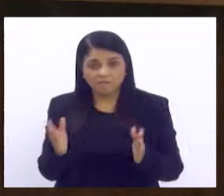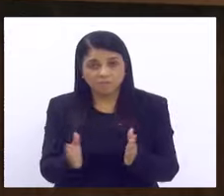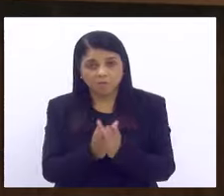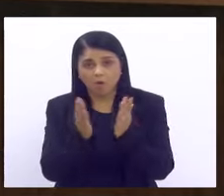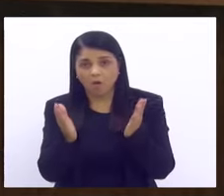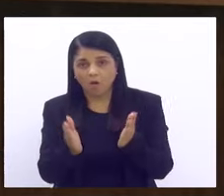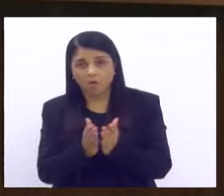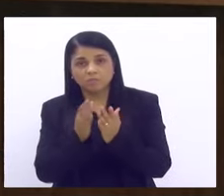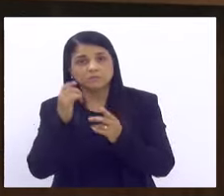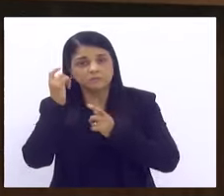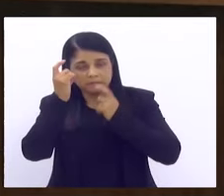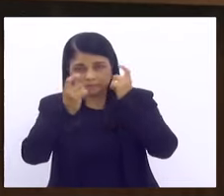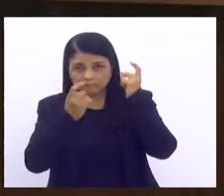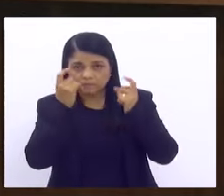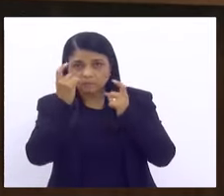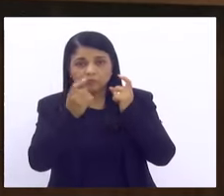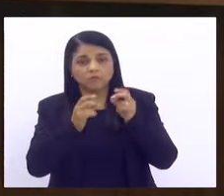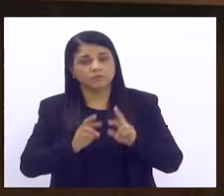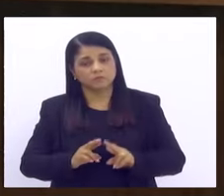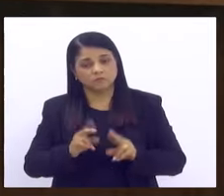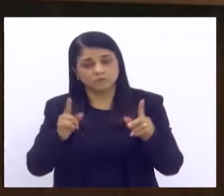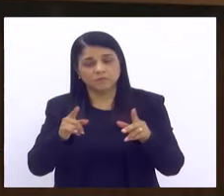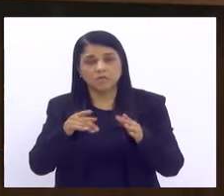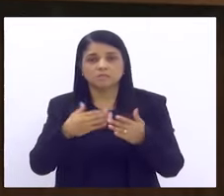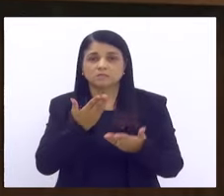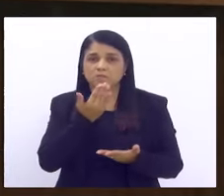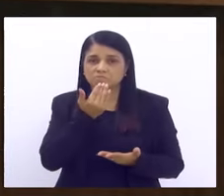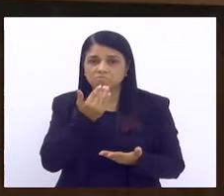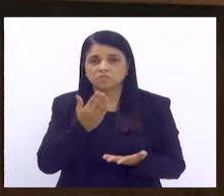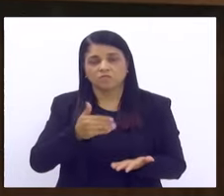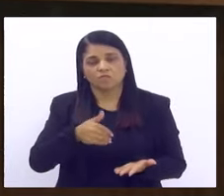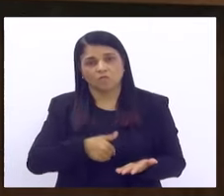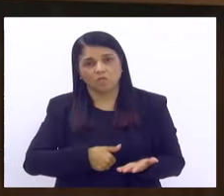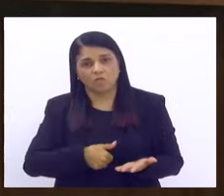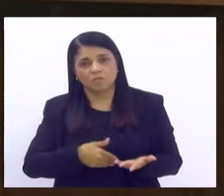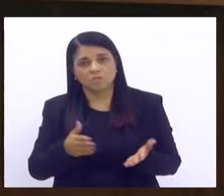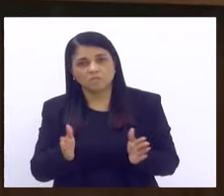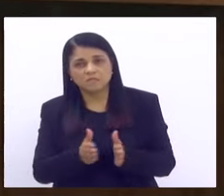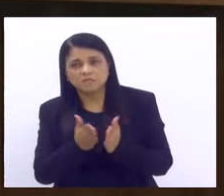se preocupava com a diferença, com a miséria. Por que condenar